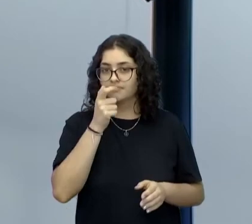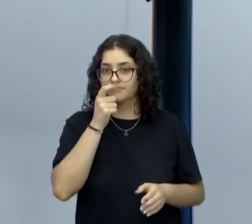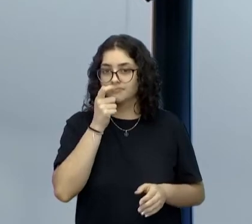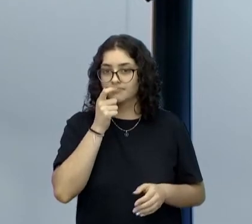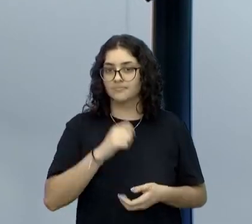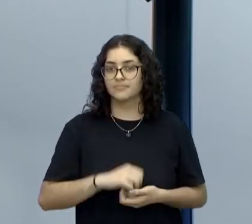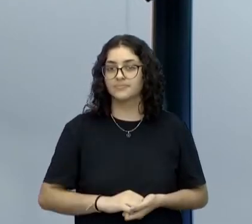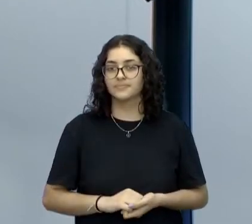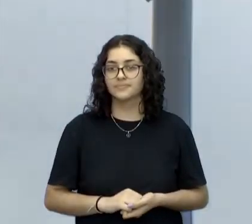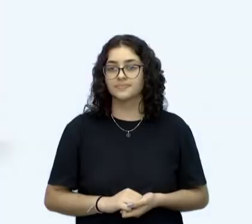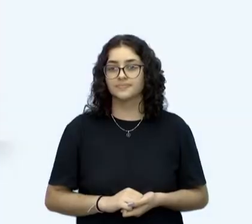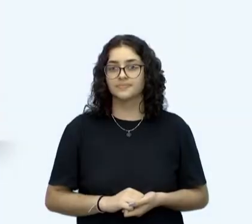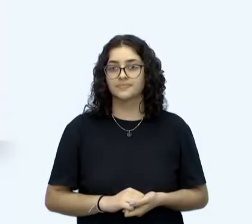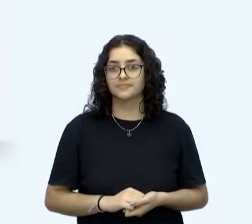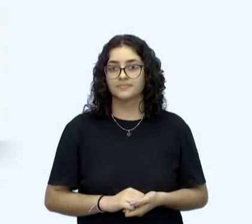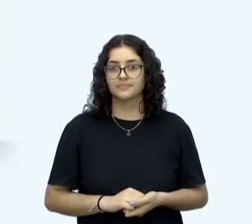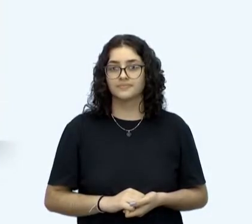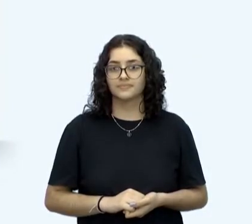ouvir?